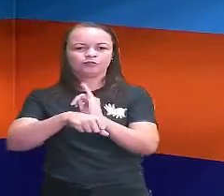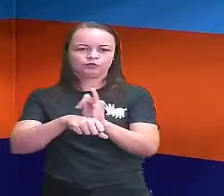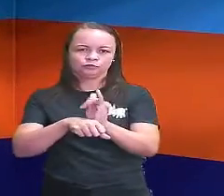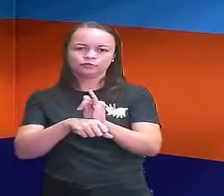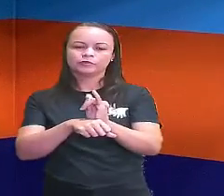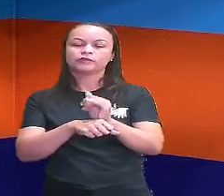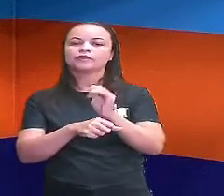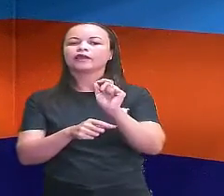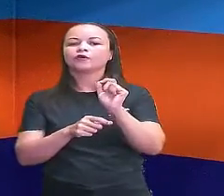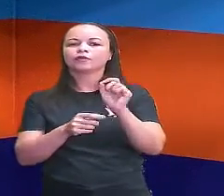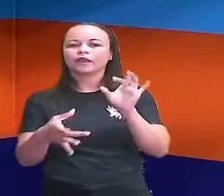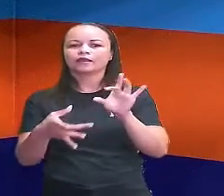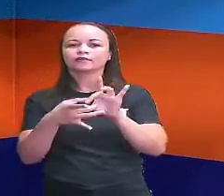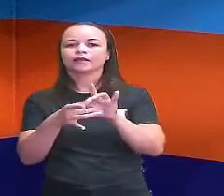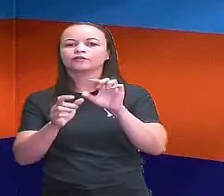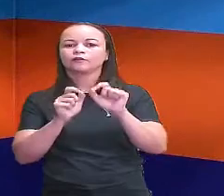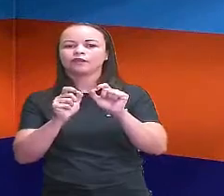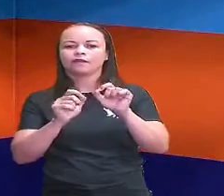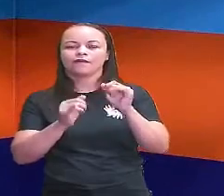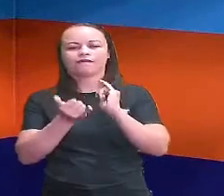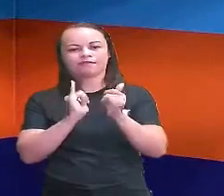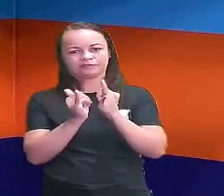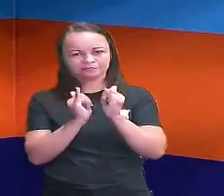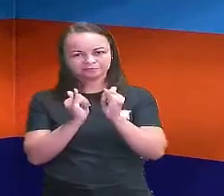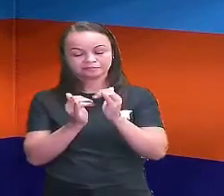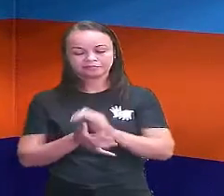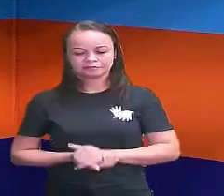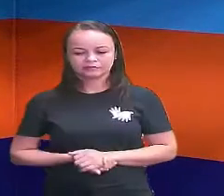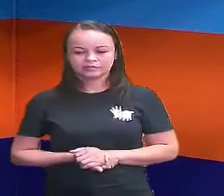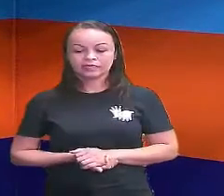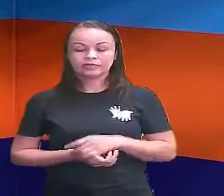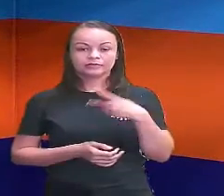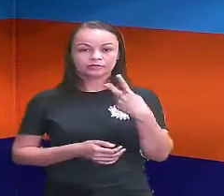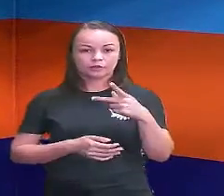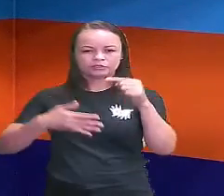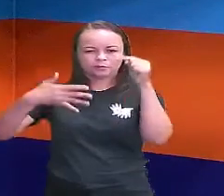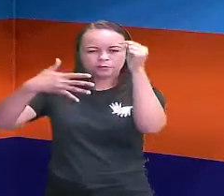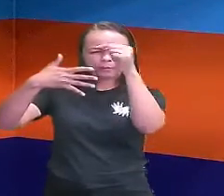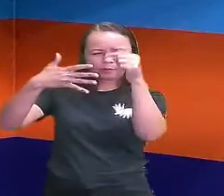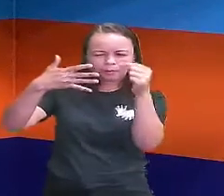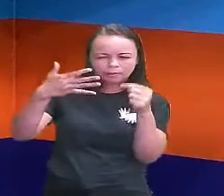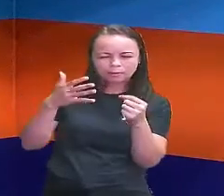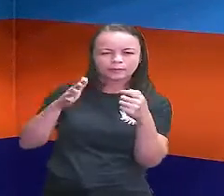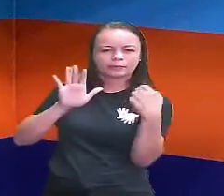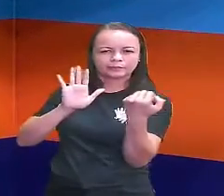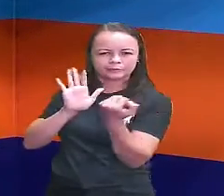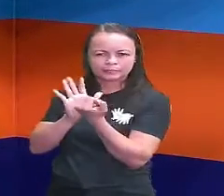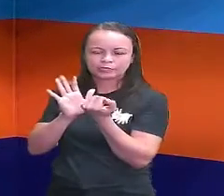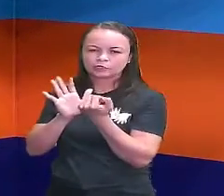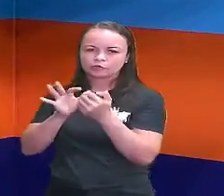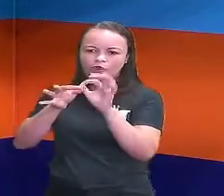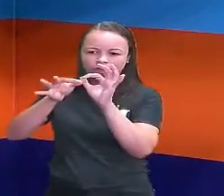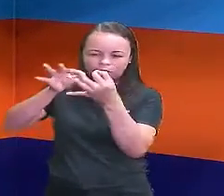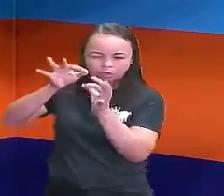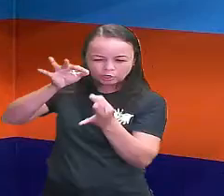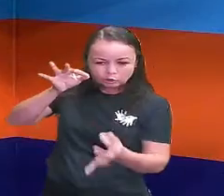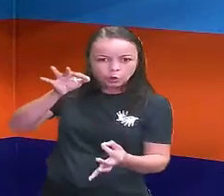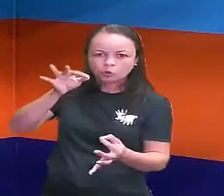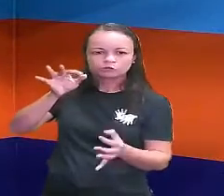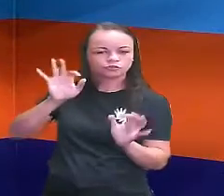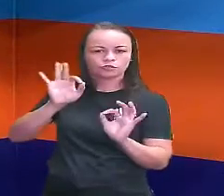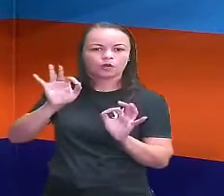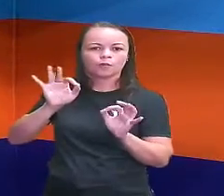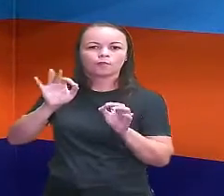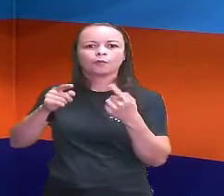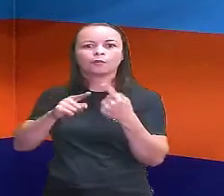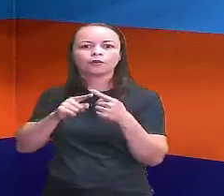internet. Então é isso, gente. Esses foram alguns marcos históricos. Não foram todos, tá? Não dava para fazer todos numa aula só, porque